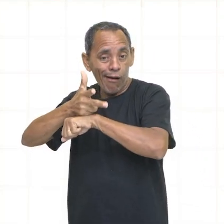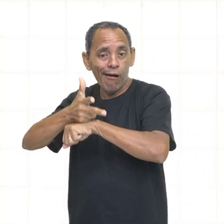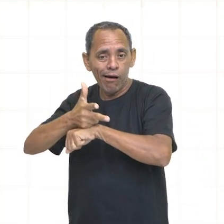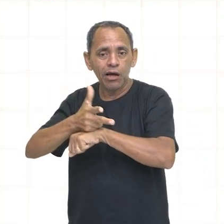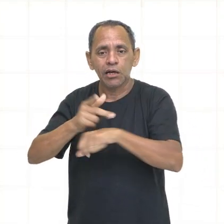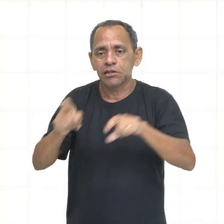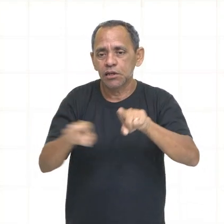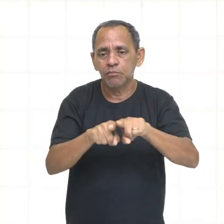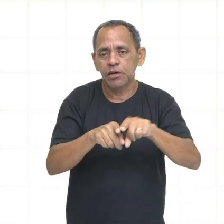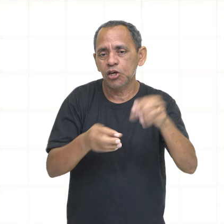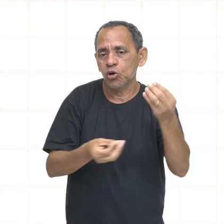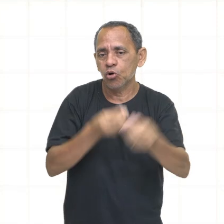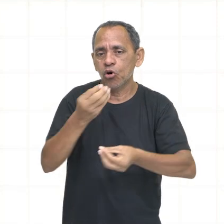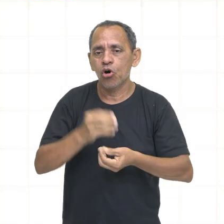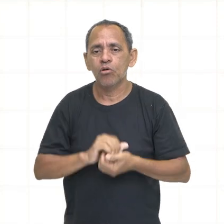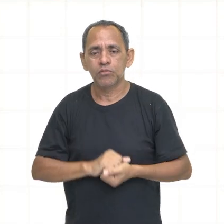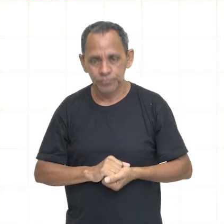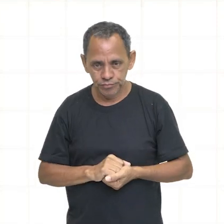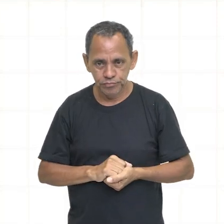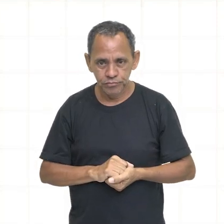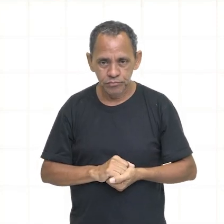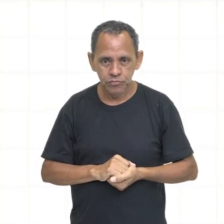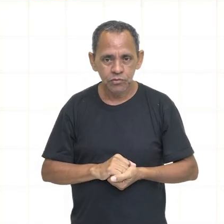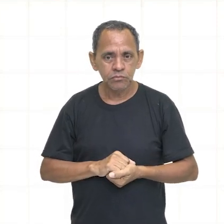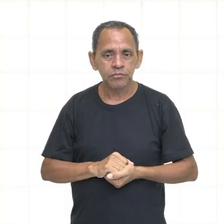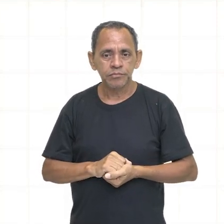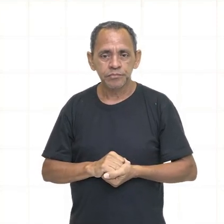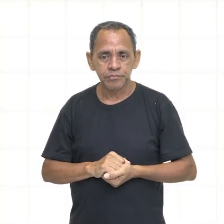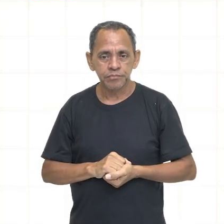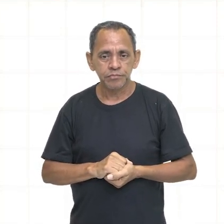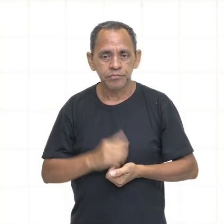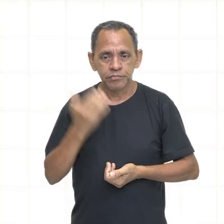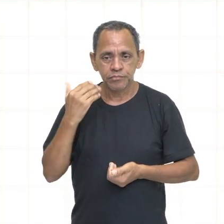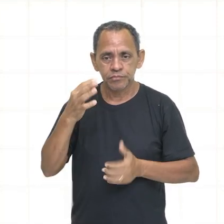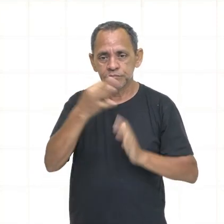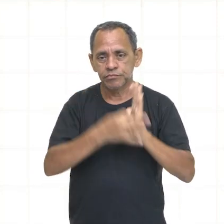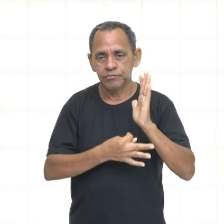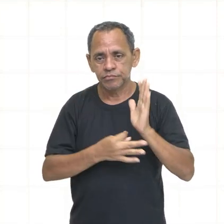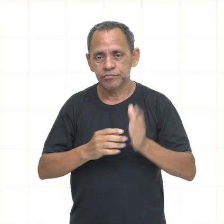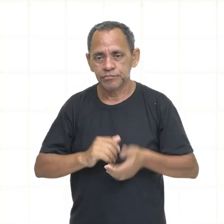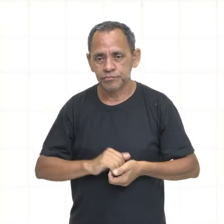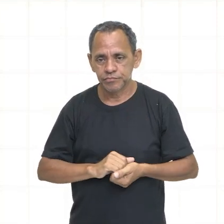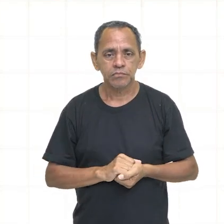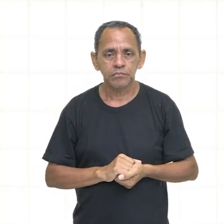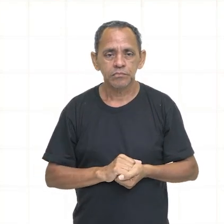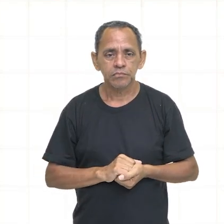muito famoso, inclusive existe até os dias de hoje. Vamos ver o que o texto fala para a gente.